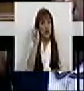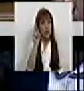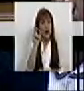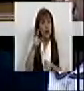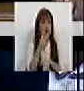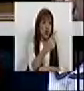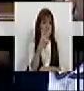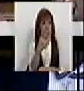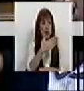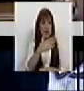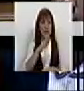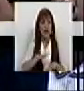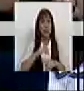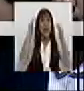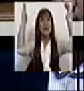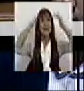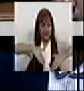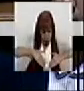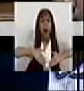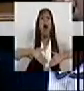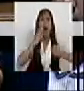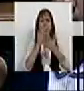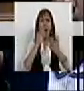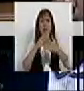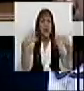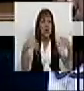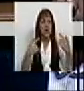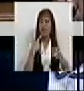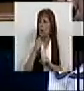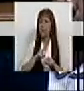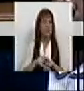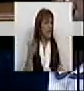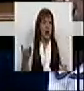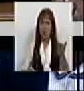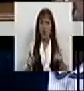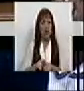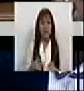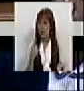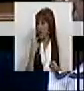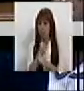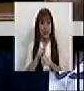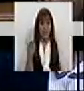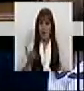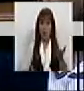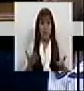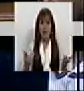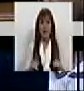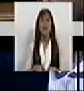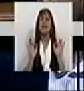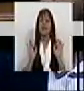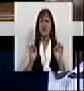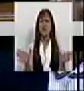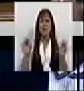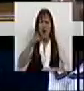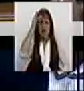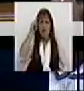Barreiro durante uma ou duas semanas porque o teto da escola caiu. E, portanto, não é possível comparar o que não é comparável. De certeza